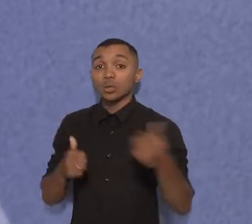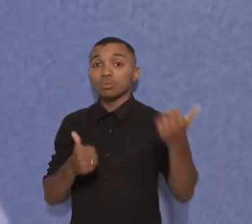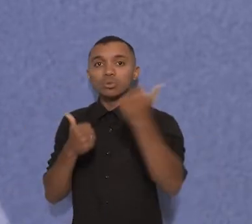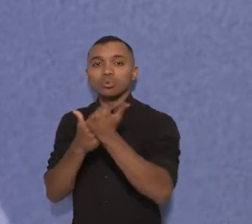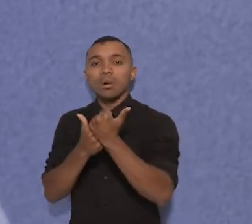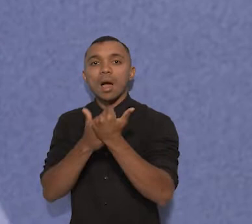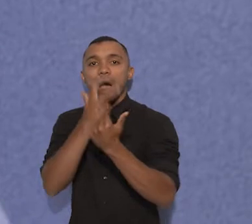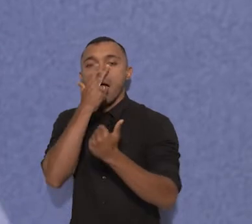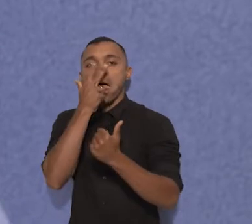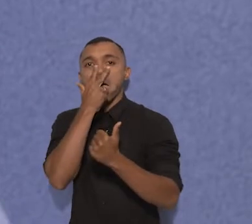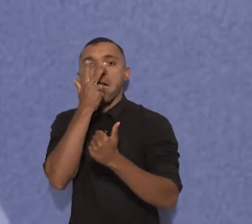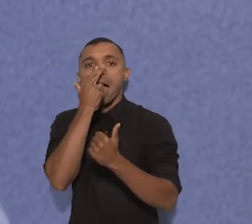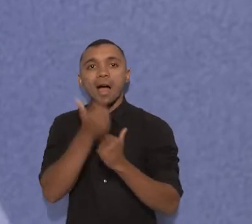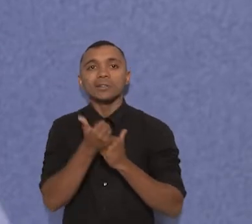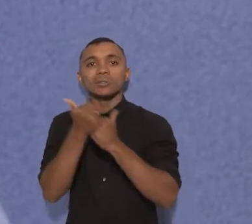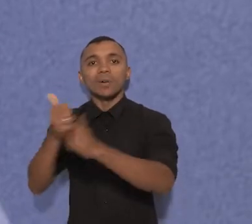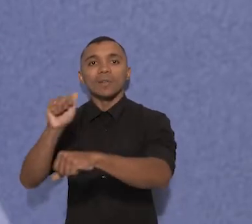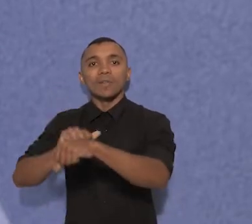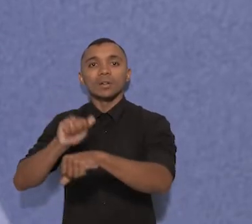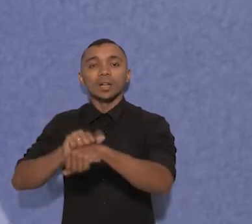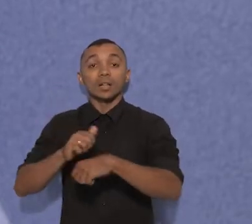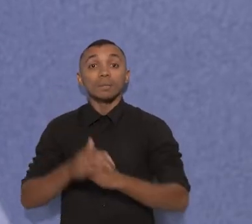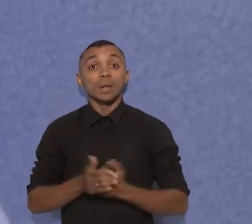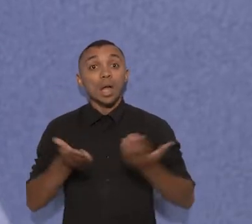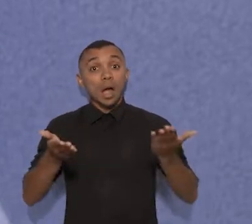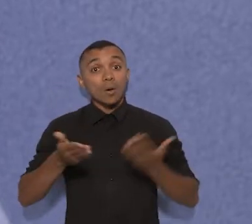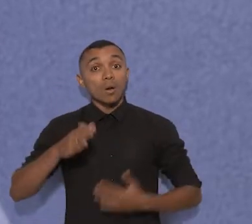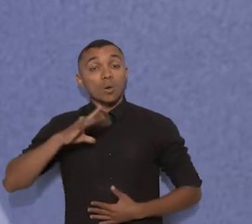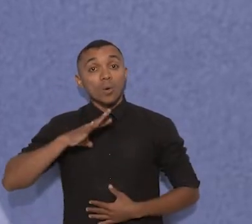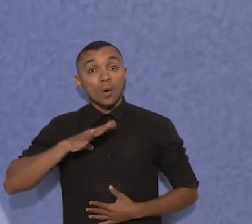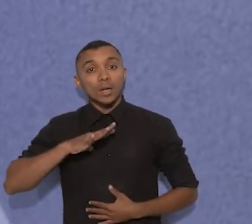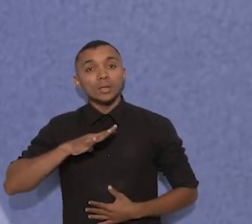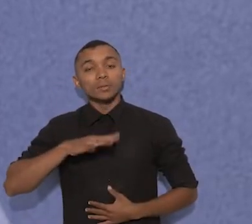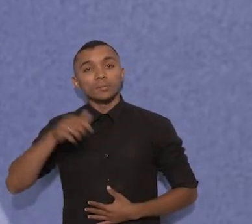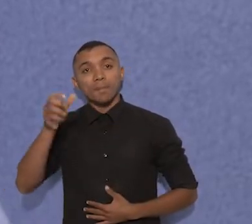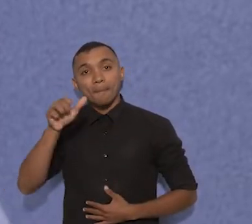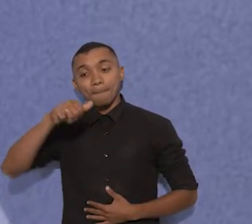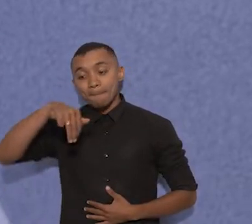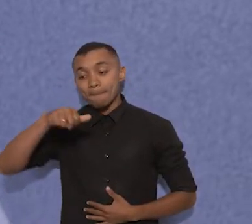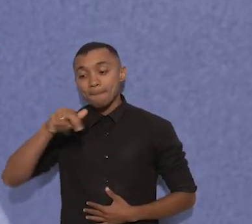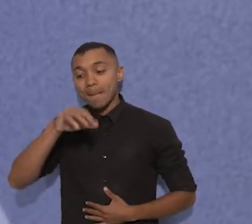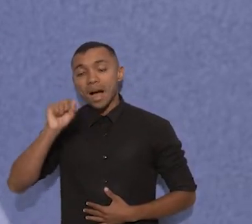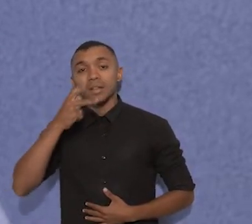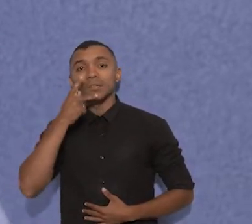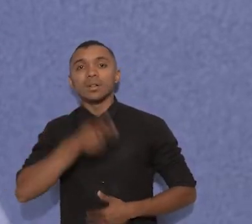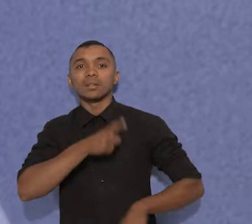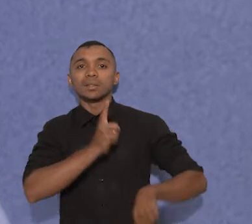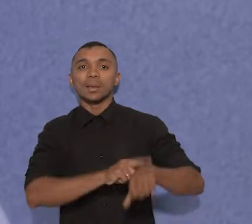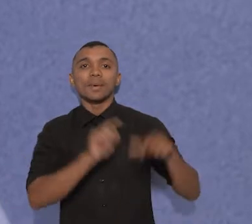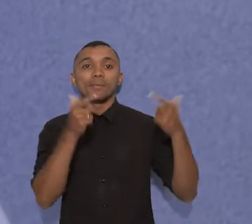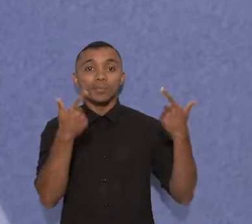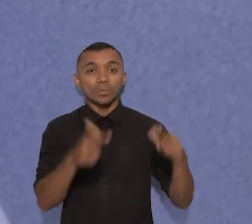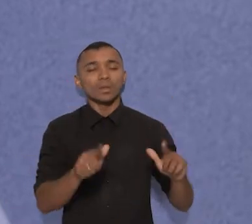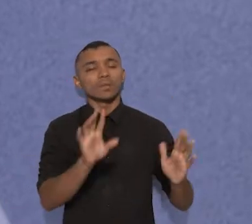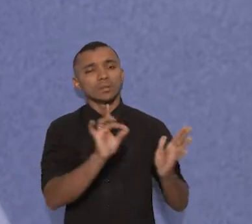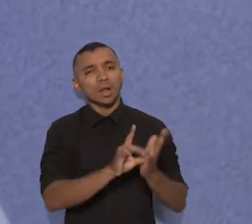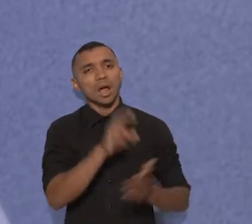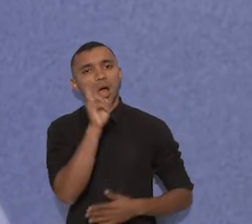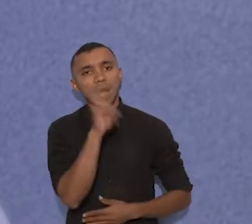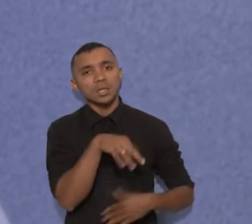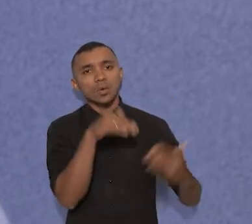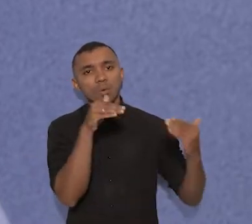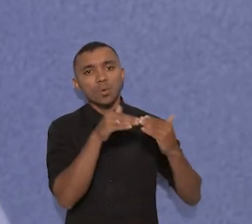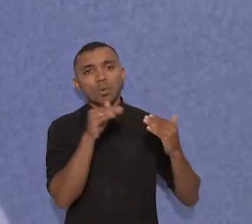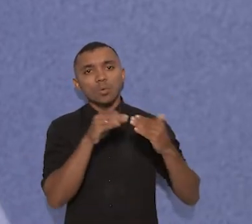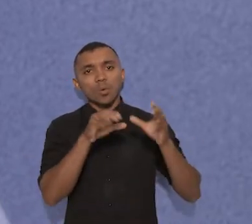Fortaleza. Nesse jogo contra o Corinthians, não. O Marquinhos fez um bom trabalho, ele está reclamando muito de falta de tempo e nisso ele tem razão. A torcida dá um